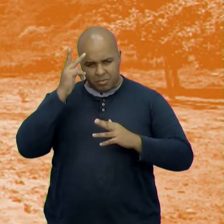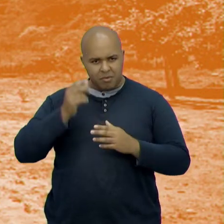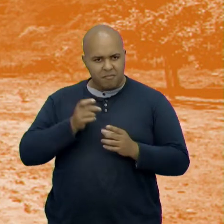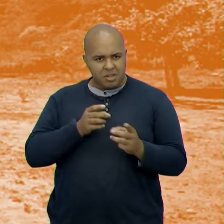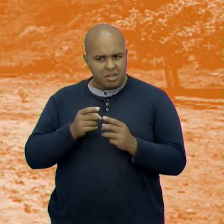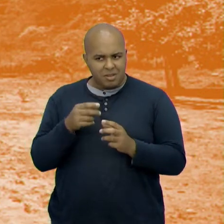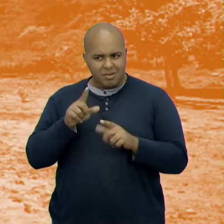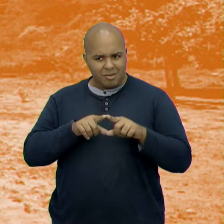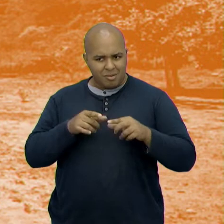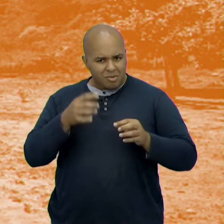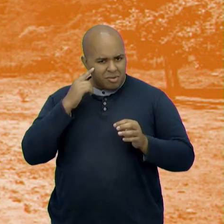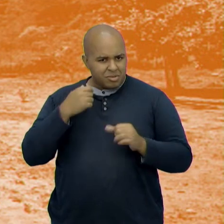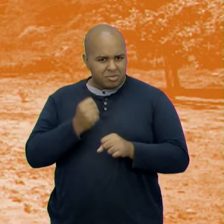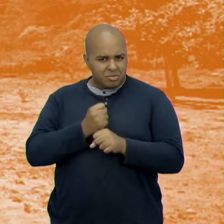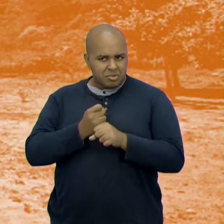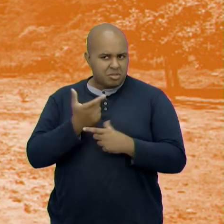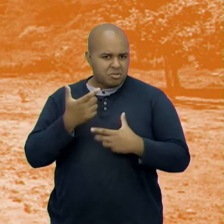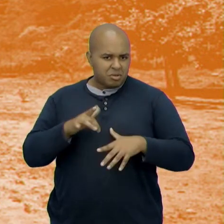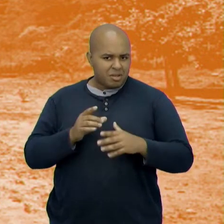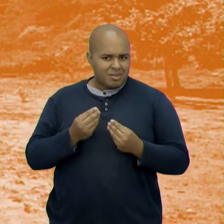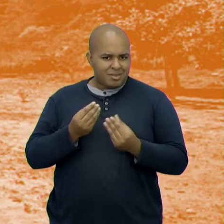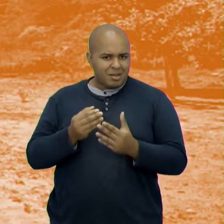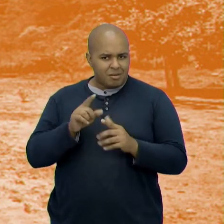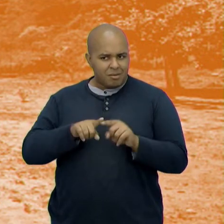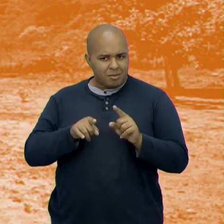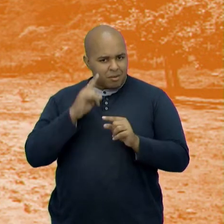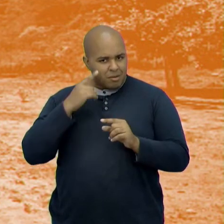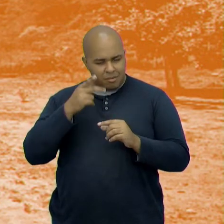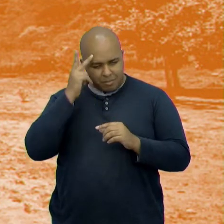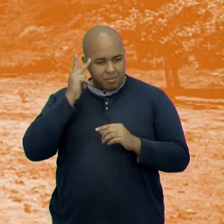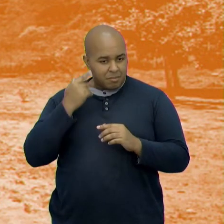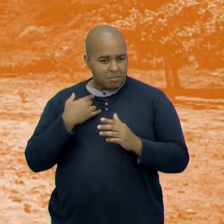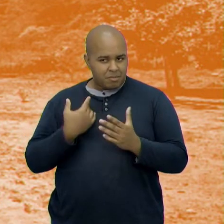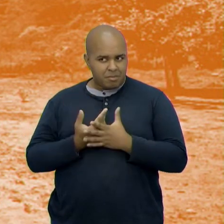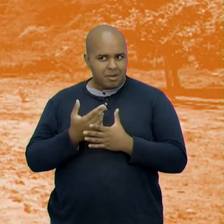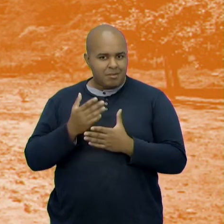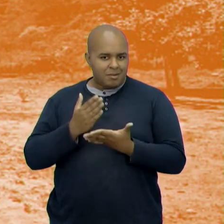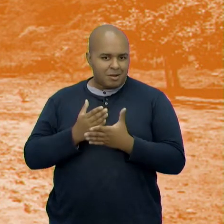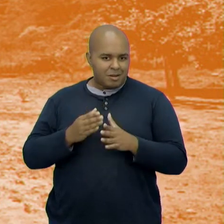de materiais de construção que não quis entregar o material para boicotar